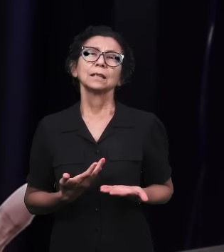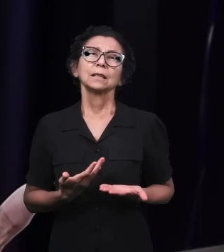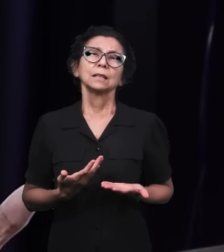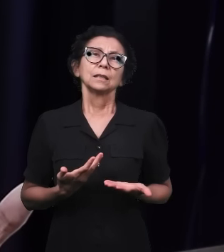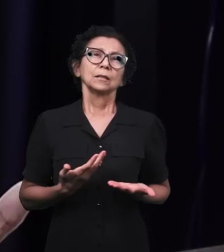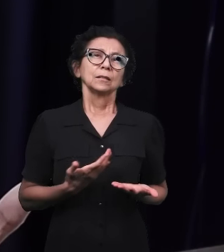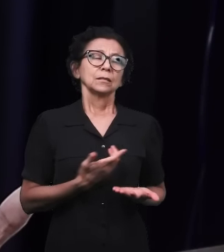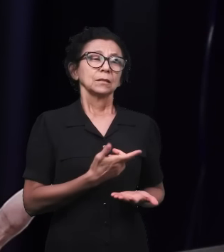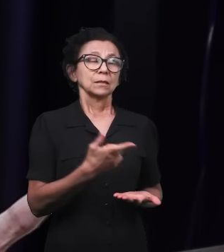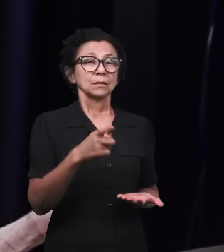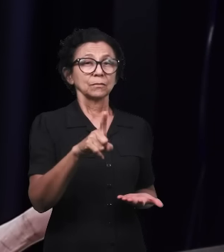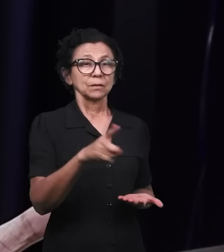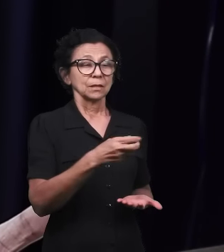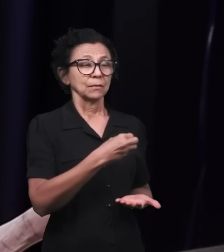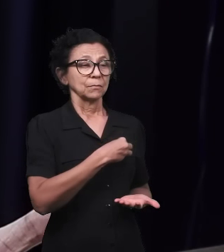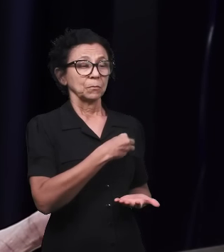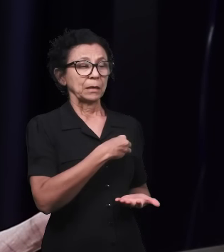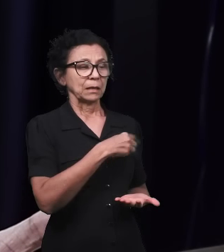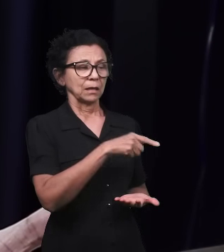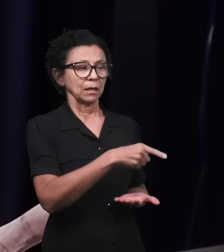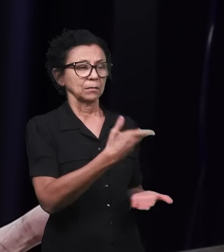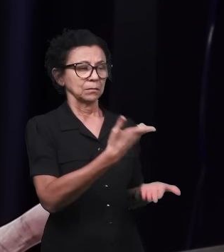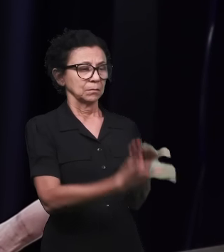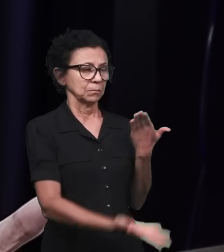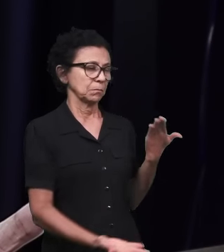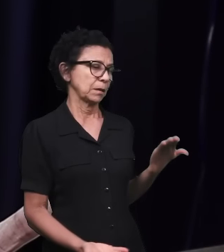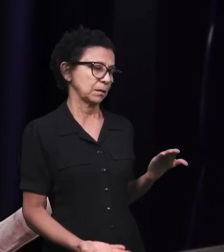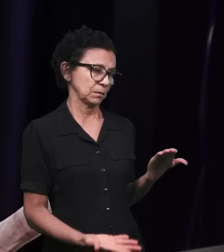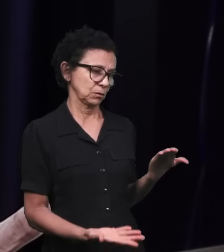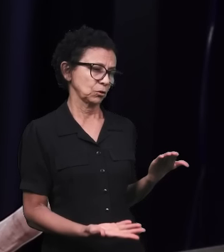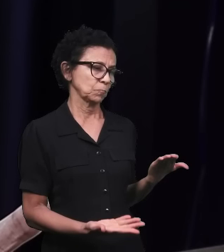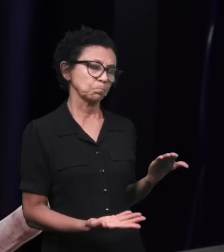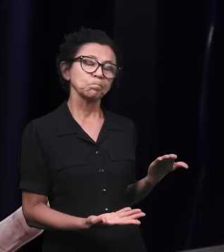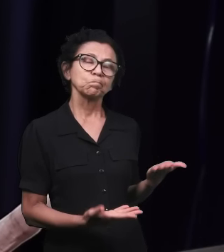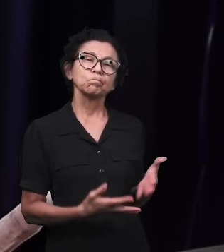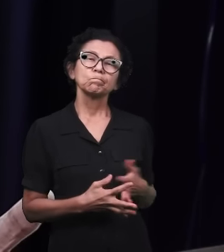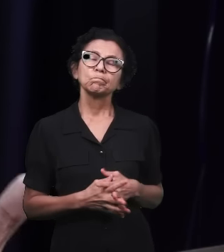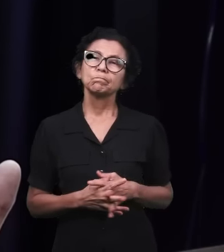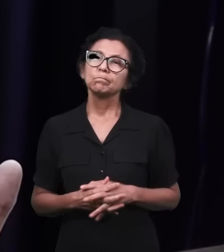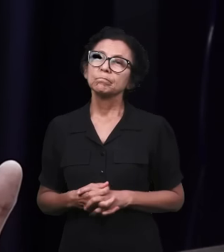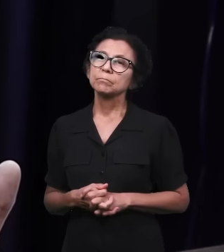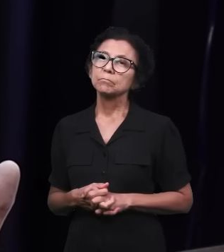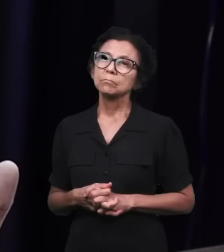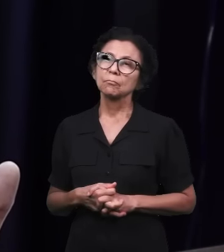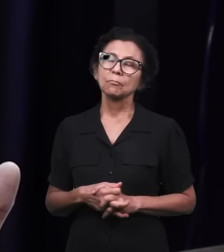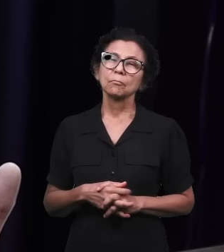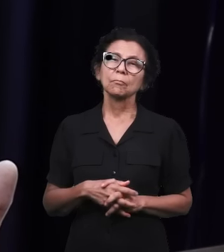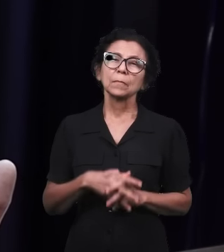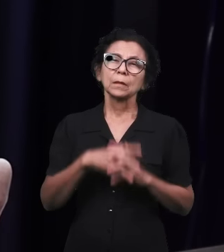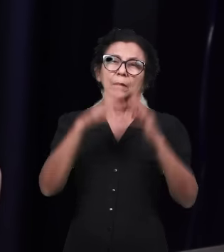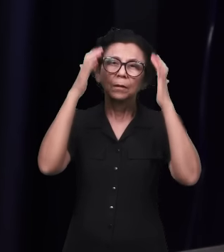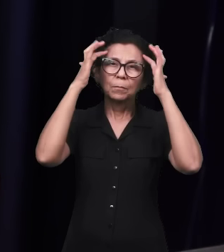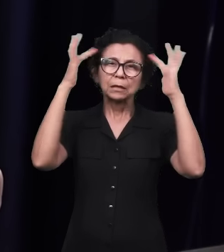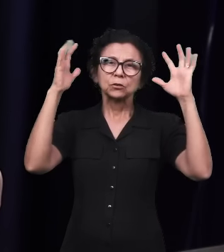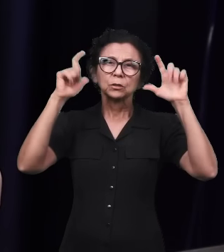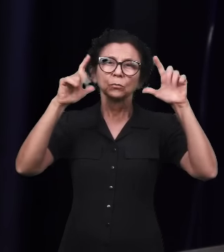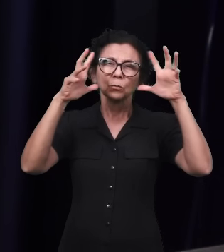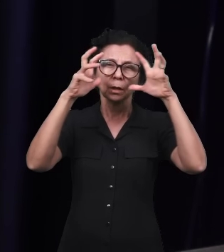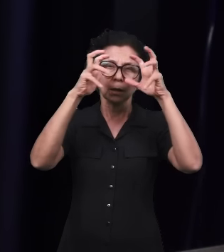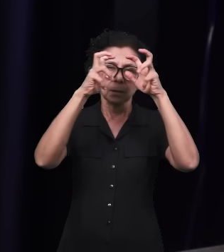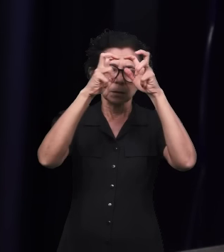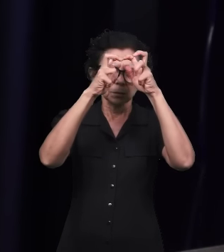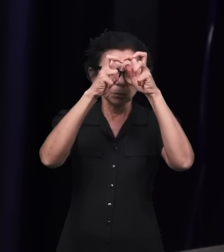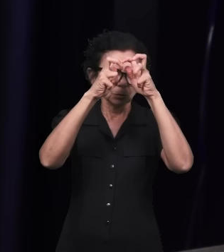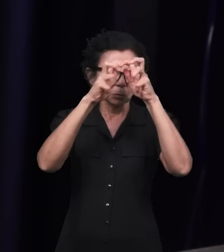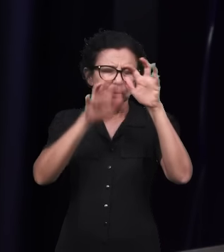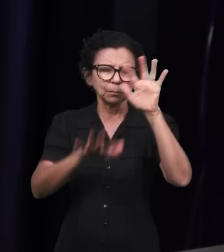perdido. O homem vive nas trevas, sem direção, sem rumo para onde ir. Se fere, nas trevas o